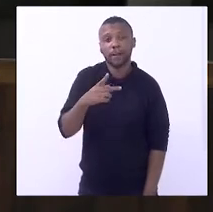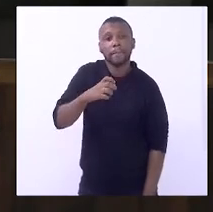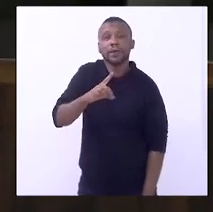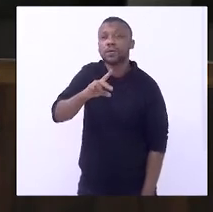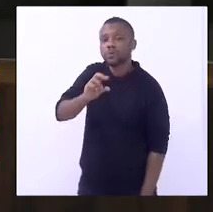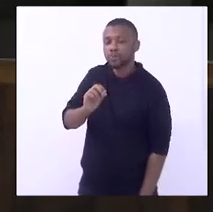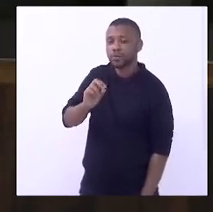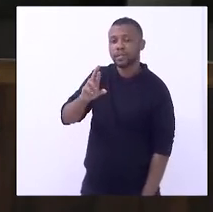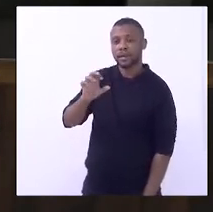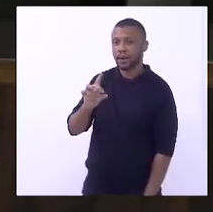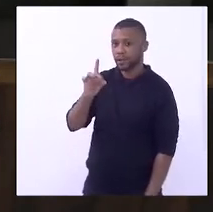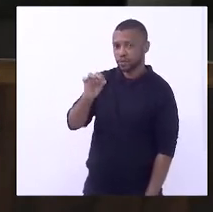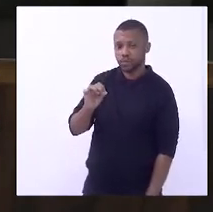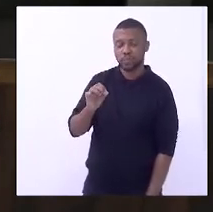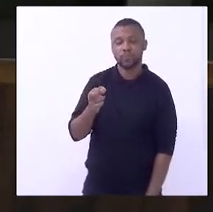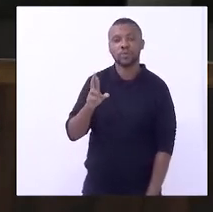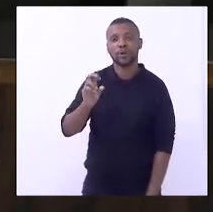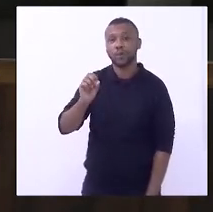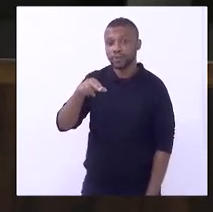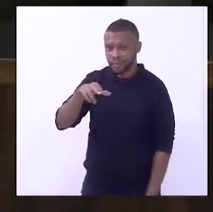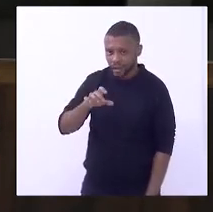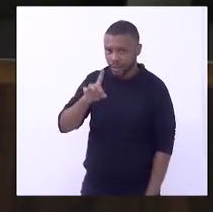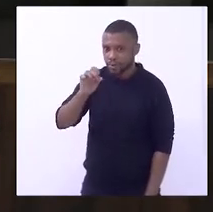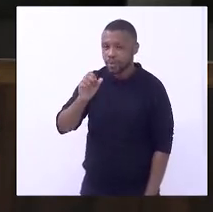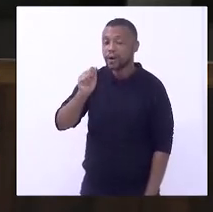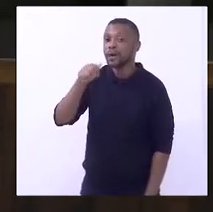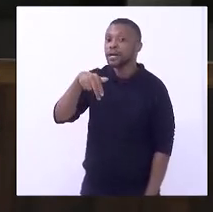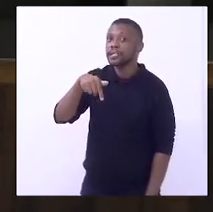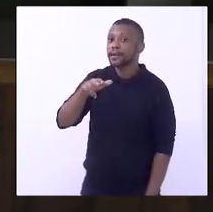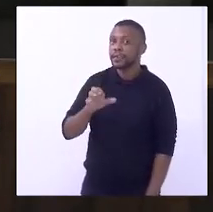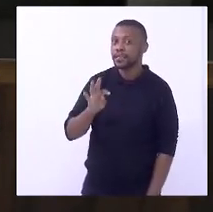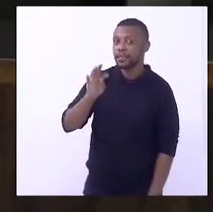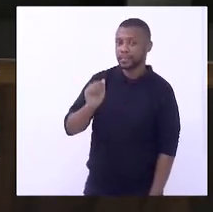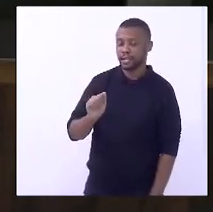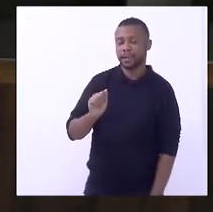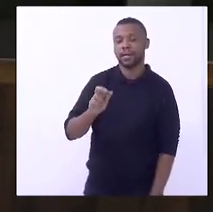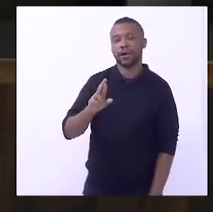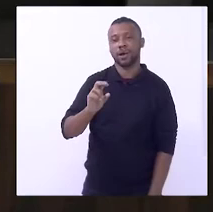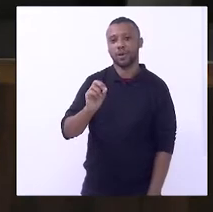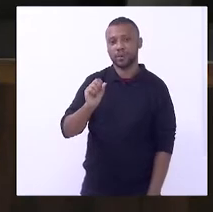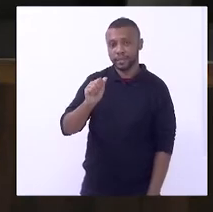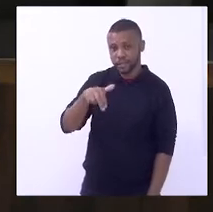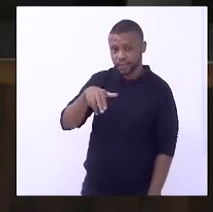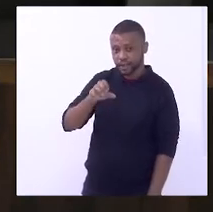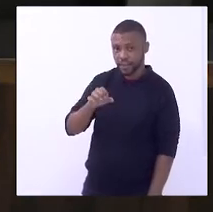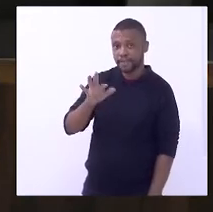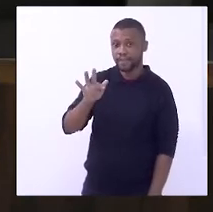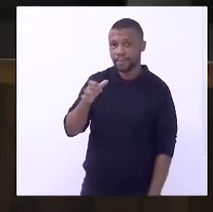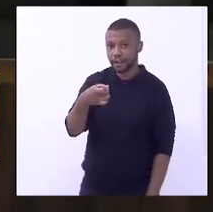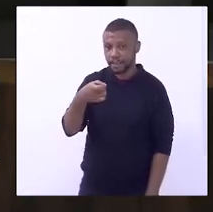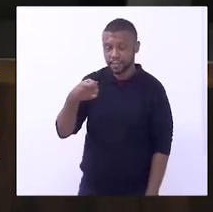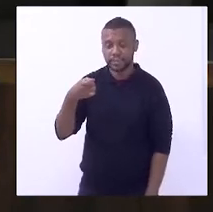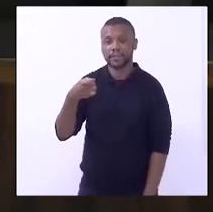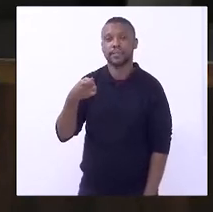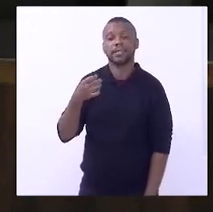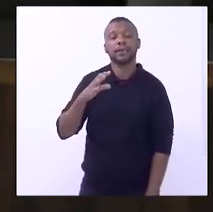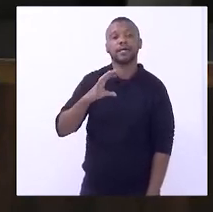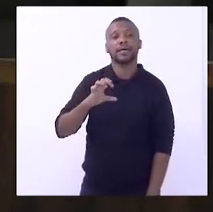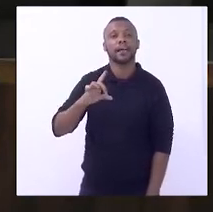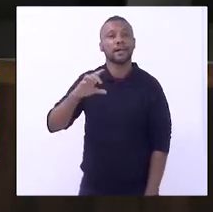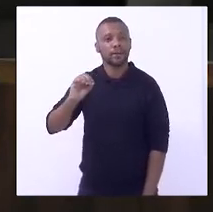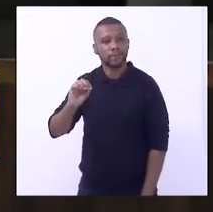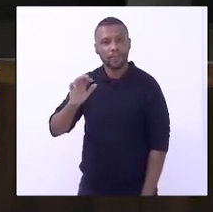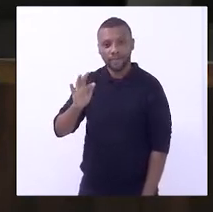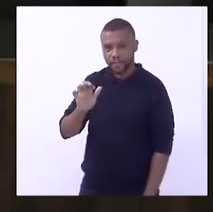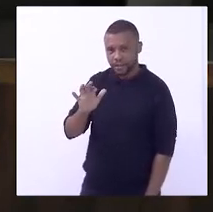Ronaldo Anqueta, Rosane Félix, Rosenberg Reis, Sérgio Fernandes,